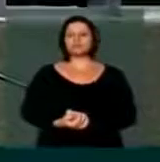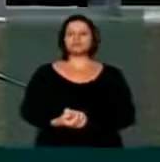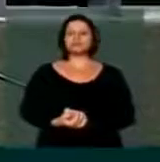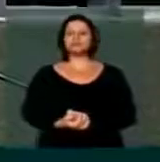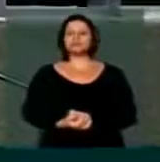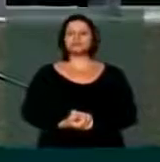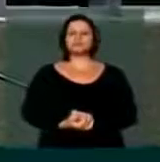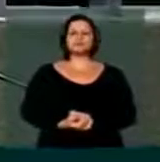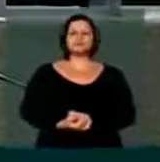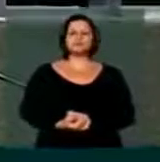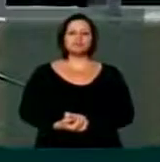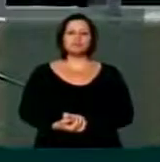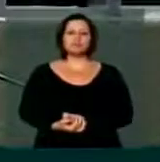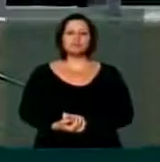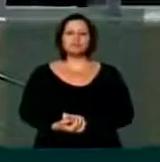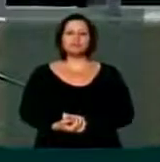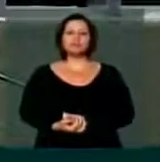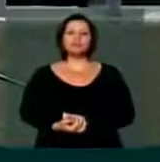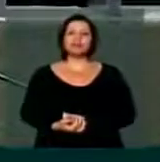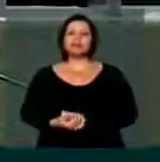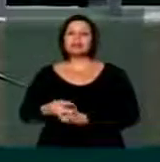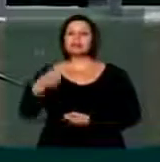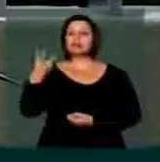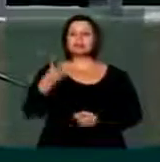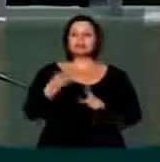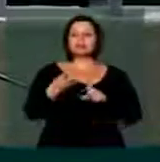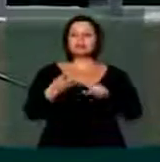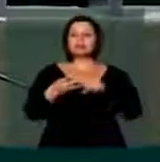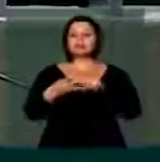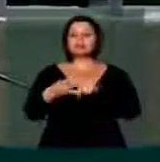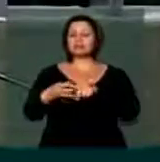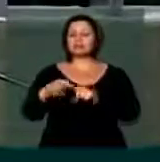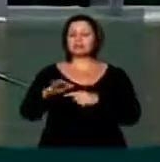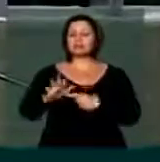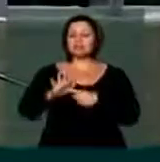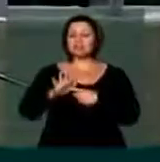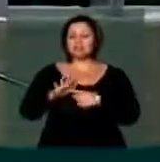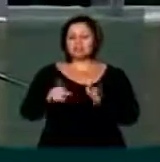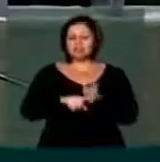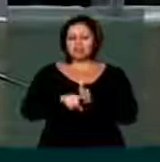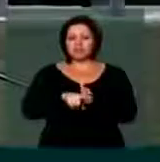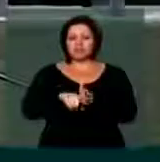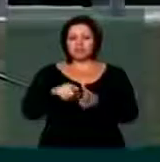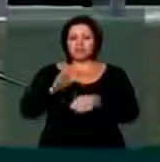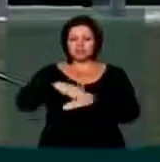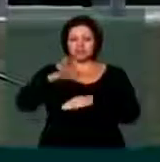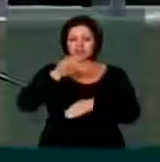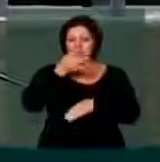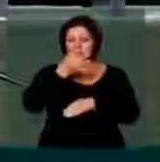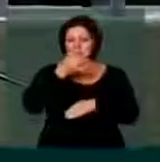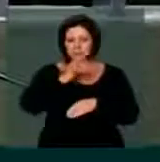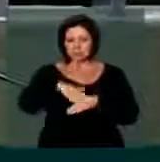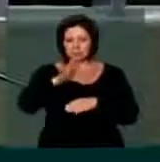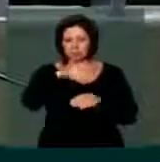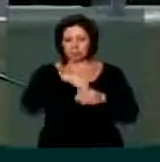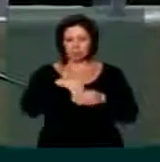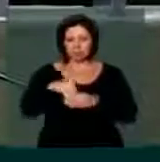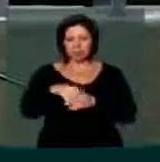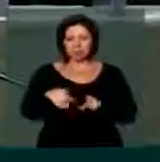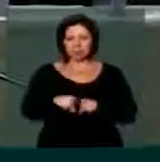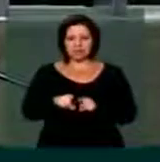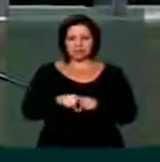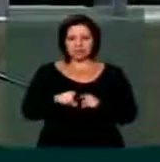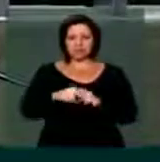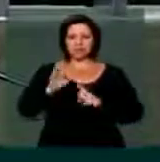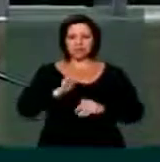Ou seja, os 3 candidatos que despontaram nas pesquisas de opinião